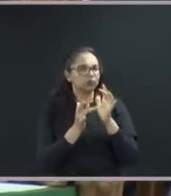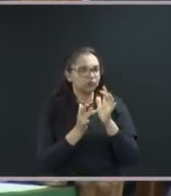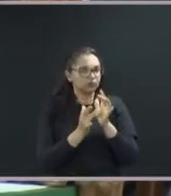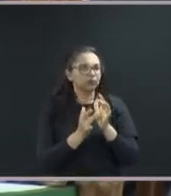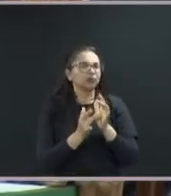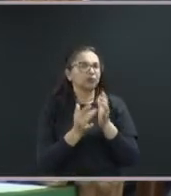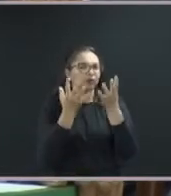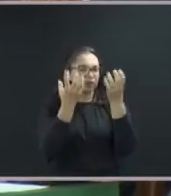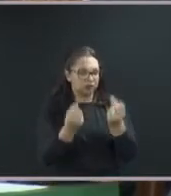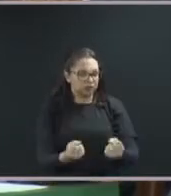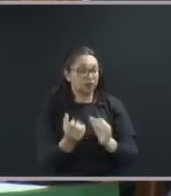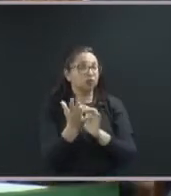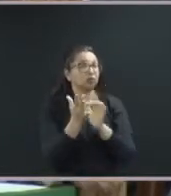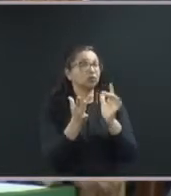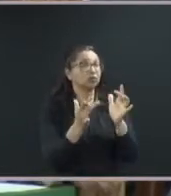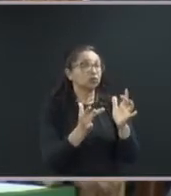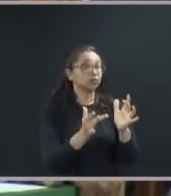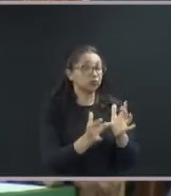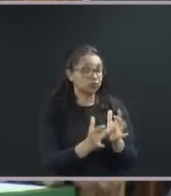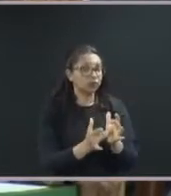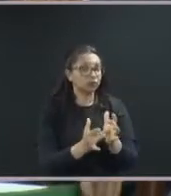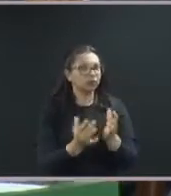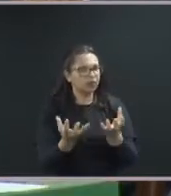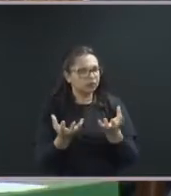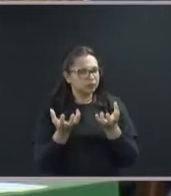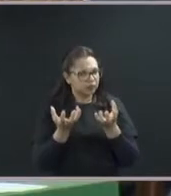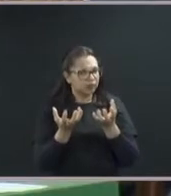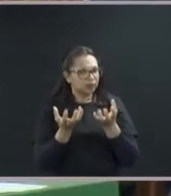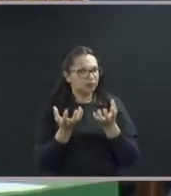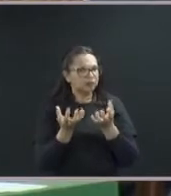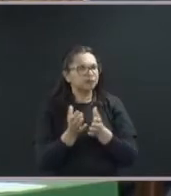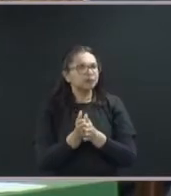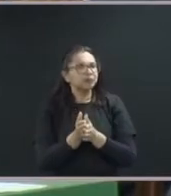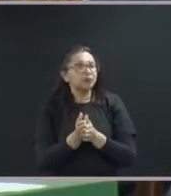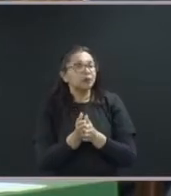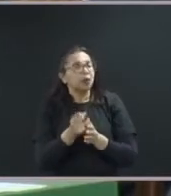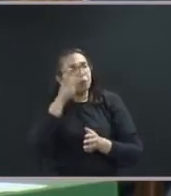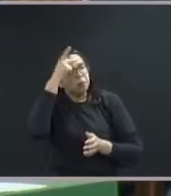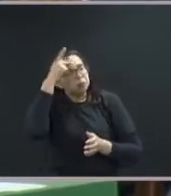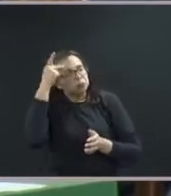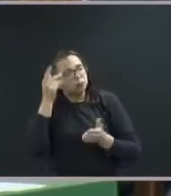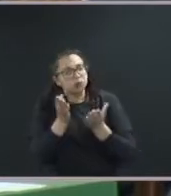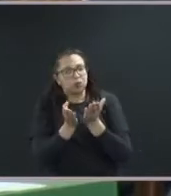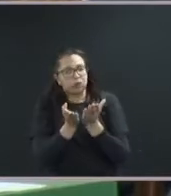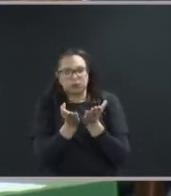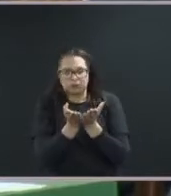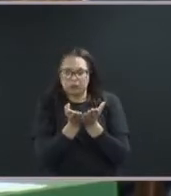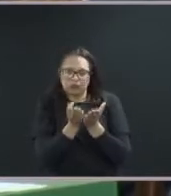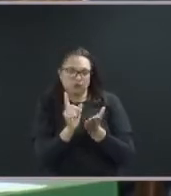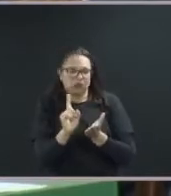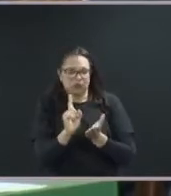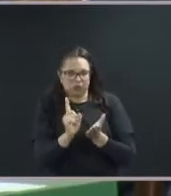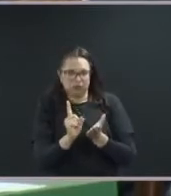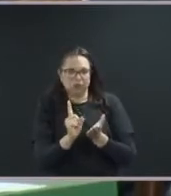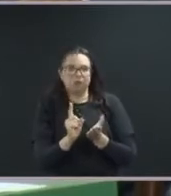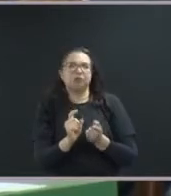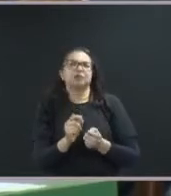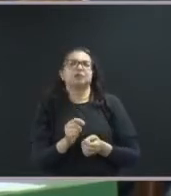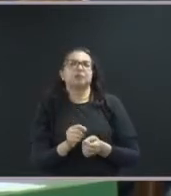Salvador da sua alma? Tem alguém nessa noite aqui que não é crente e gostaria de entregar sua vida a Jesus?